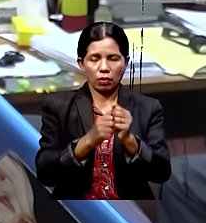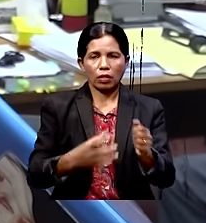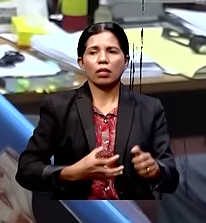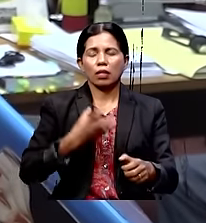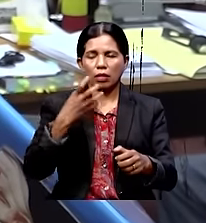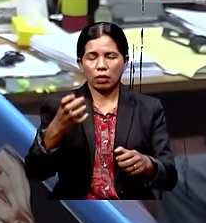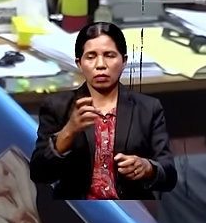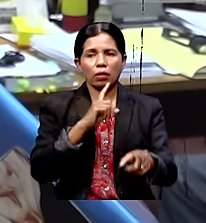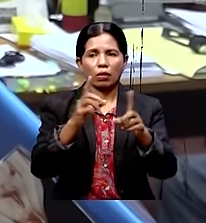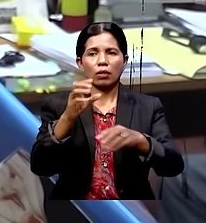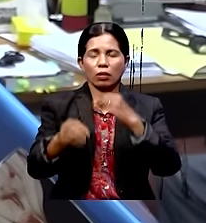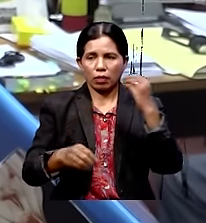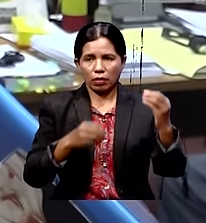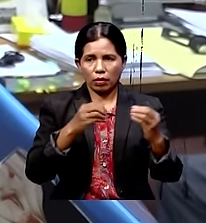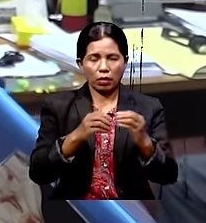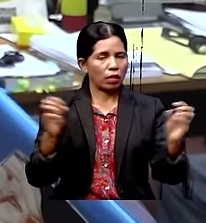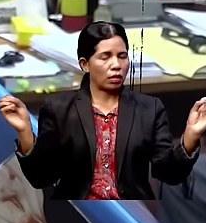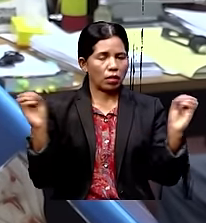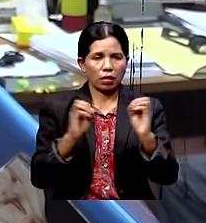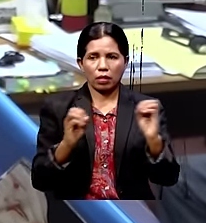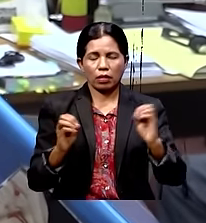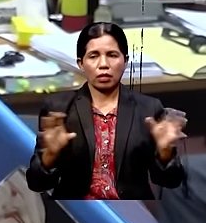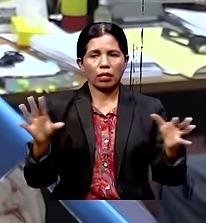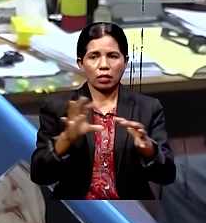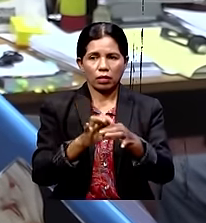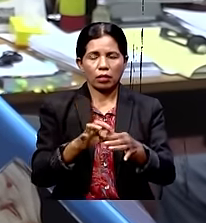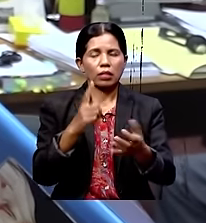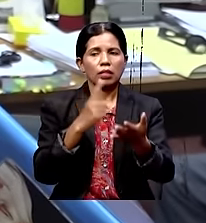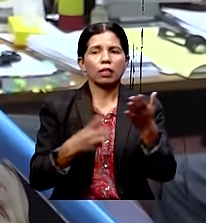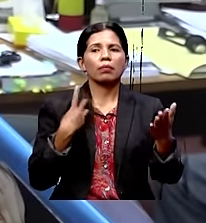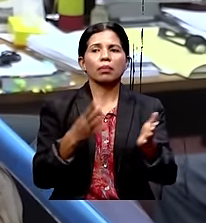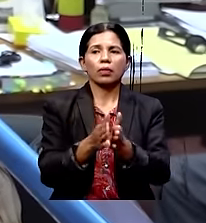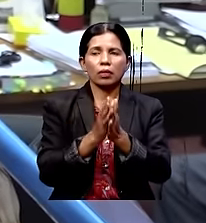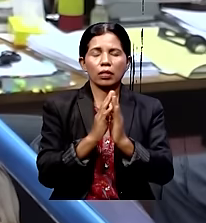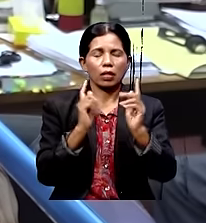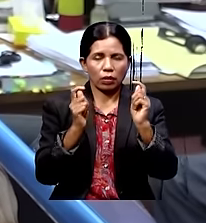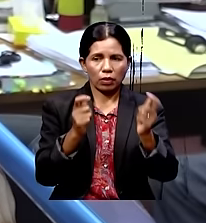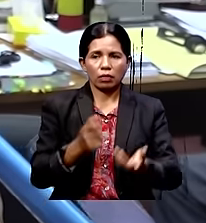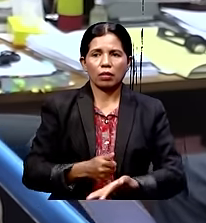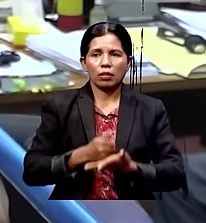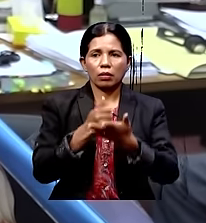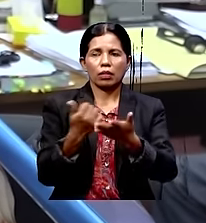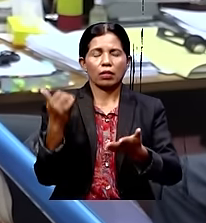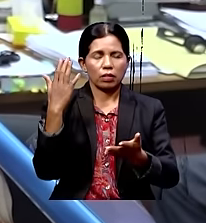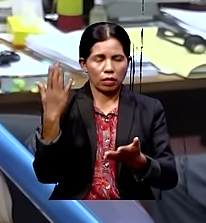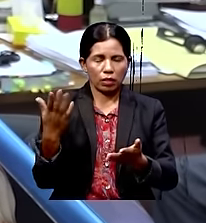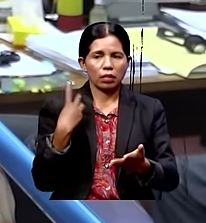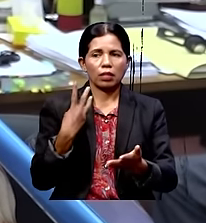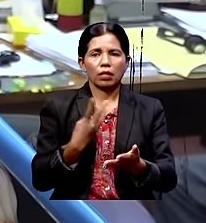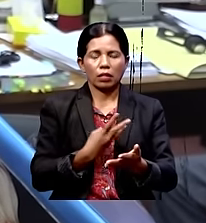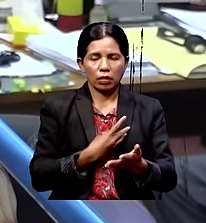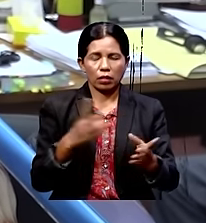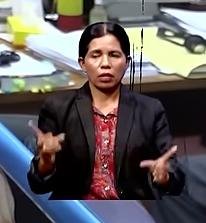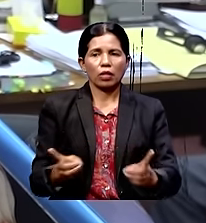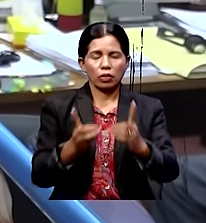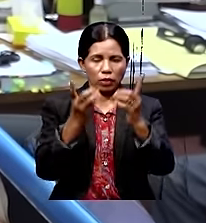com justificativa NB, lá ia ligação José da Mami Russo, para tu coco defende situação NB e está enfrenta